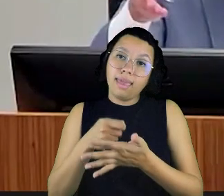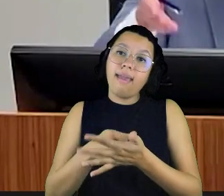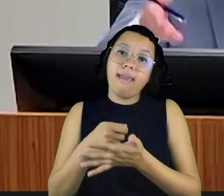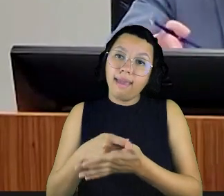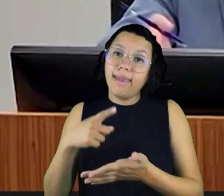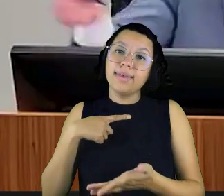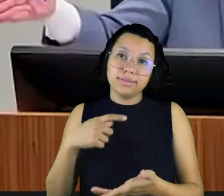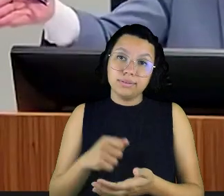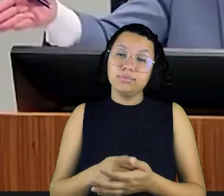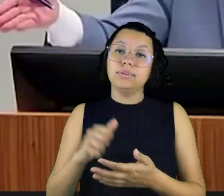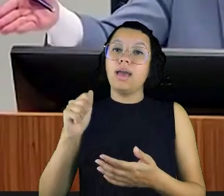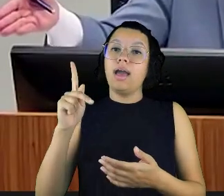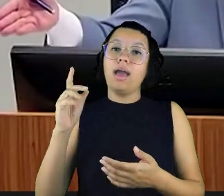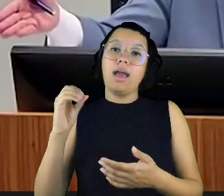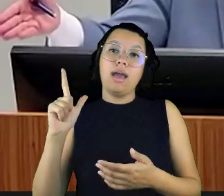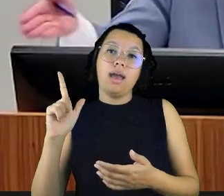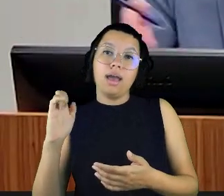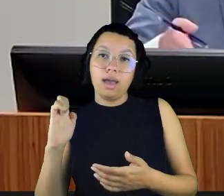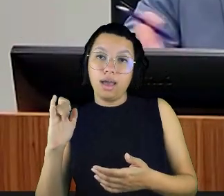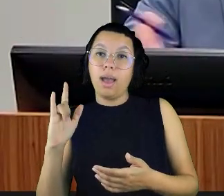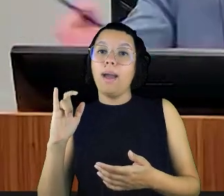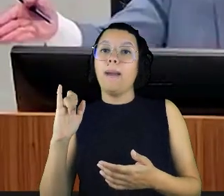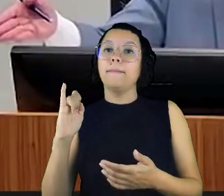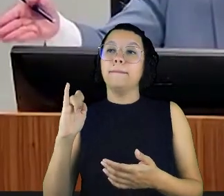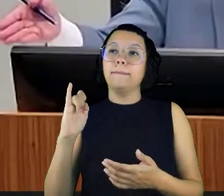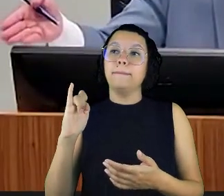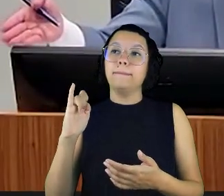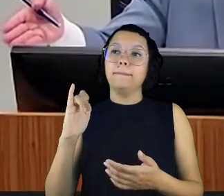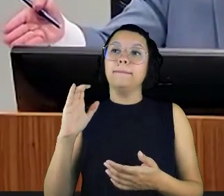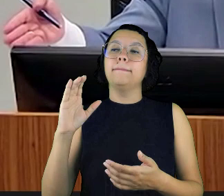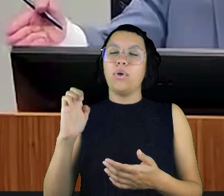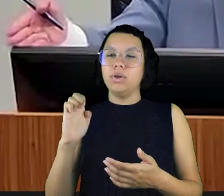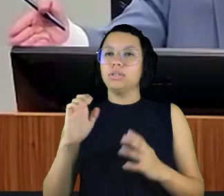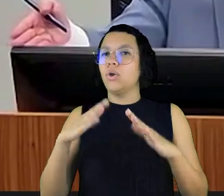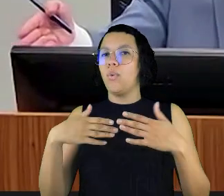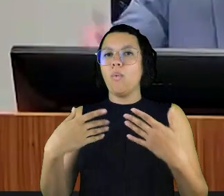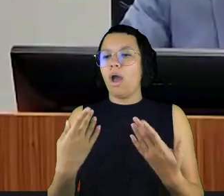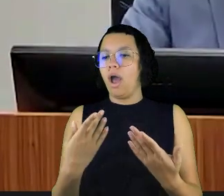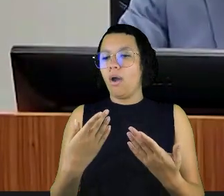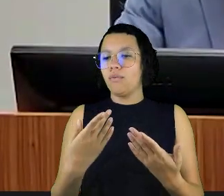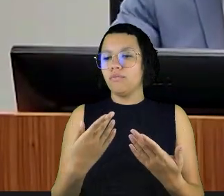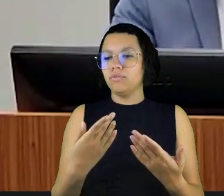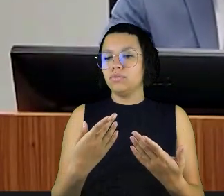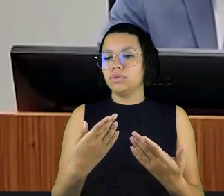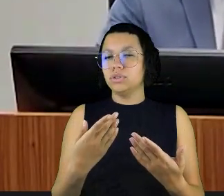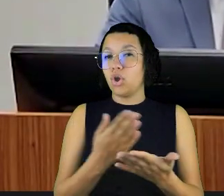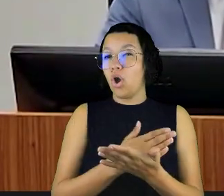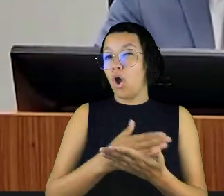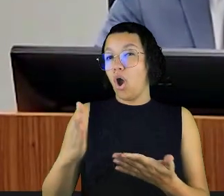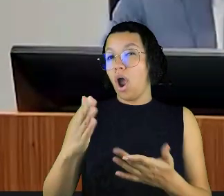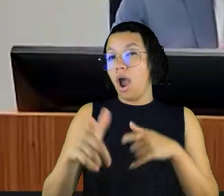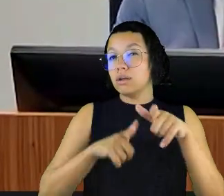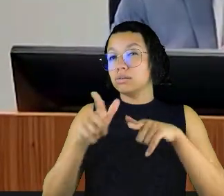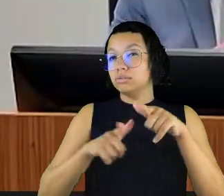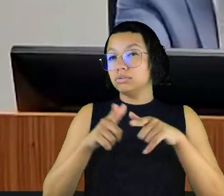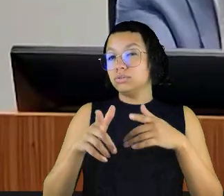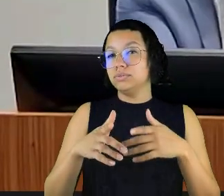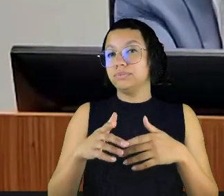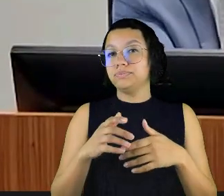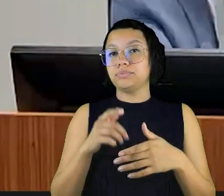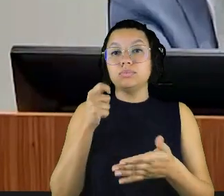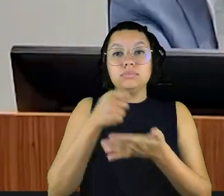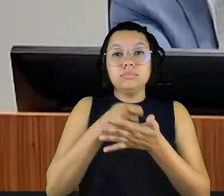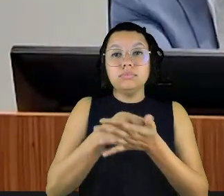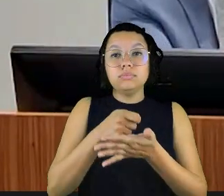seguro. Quando você dispara a atividade de execução da apólice, você